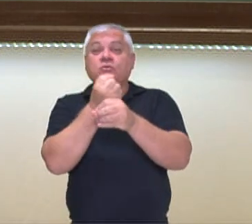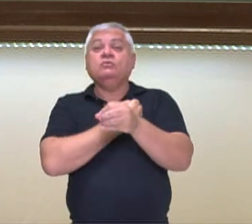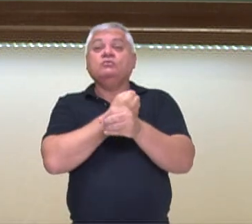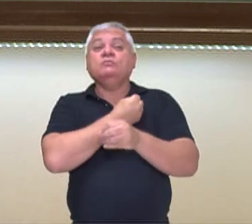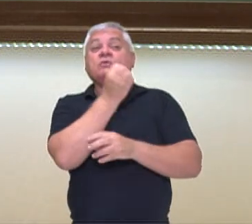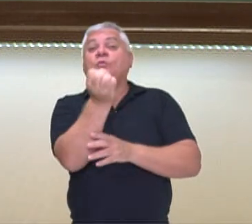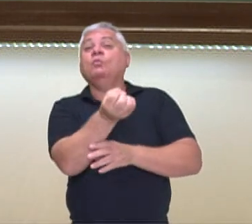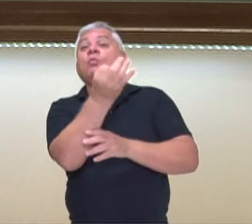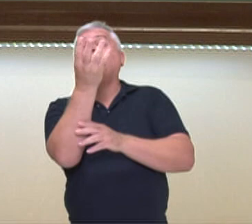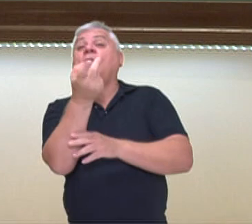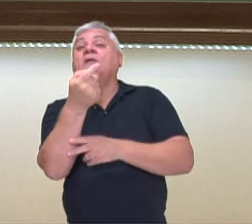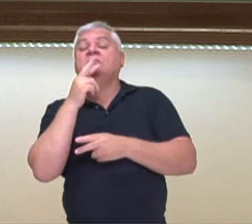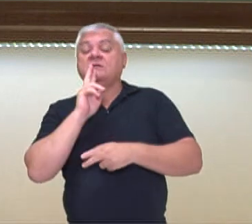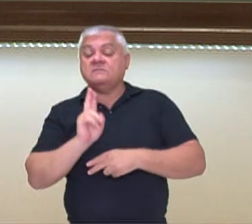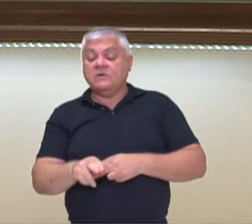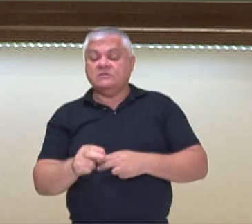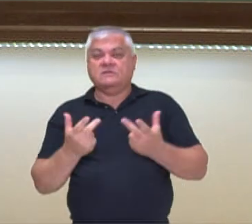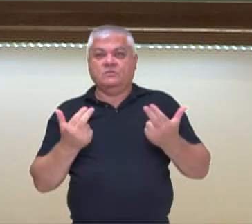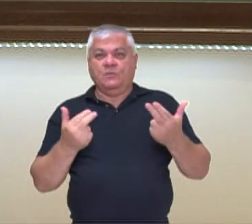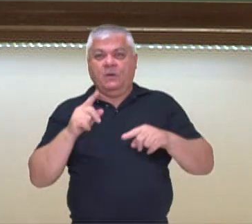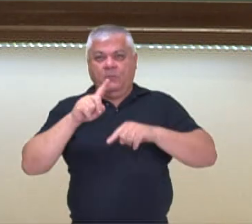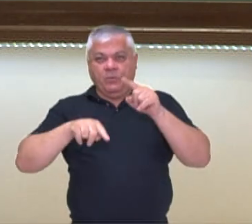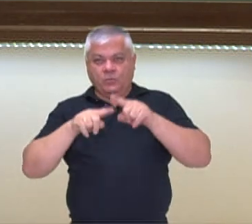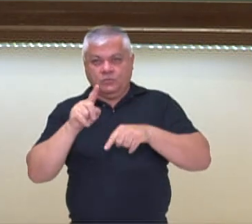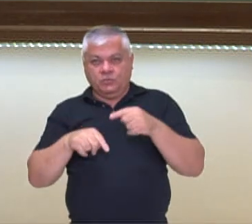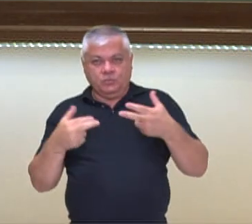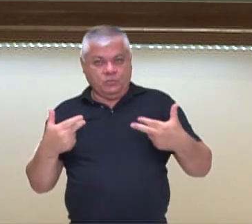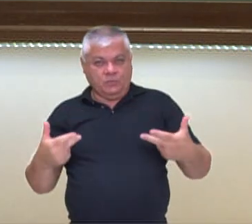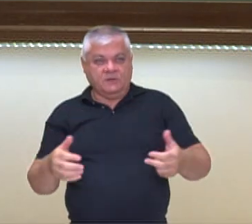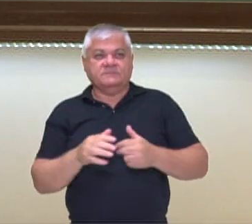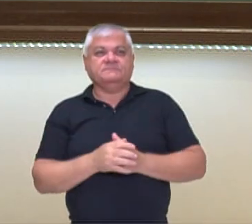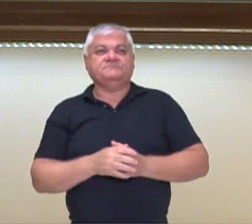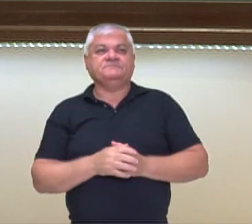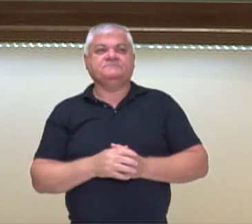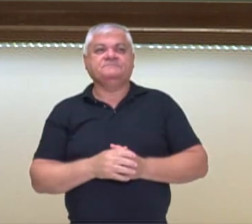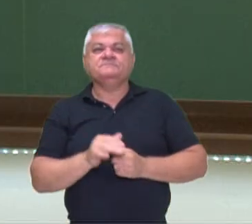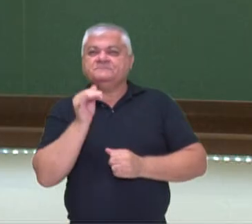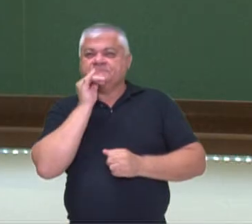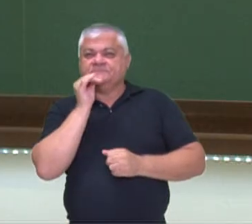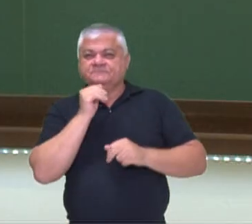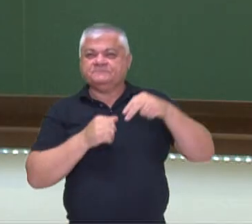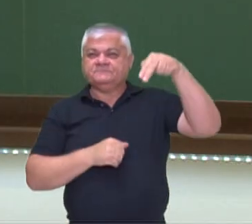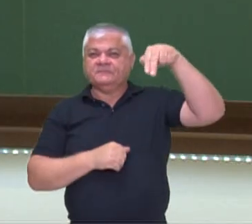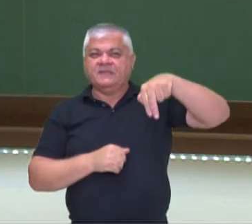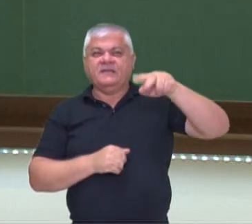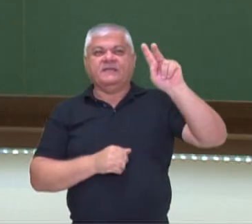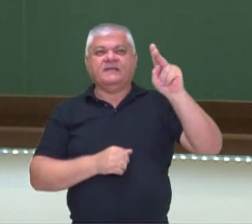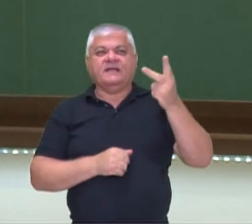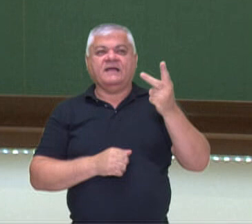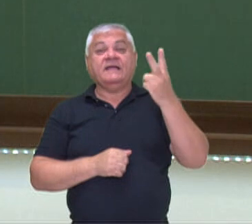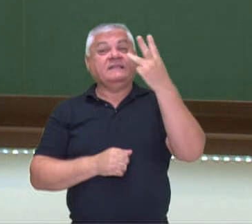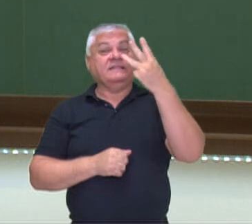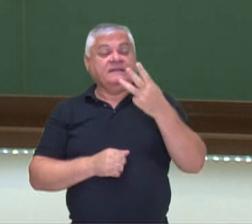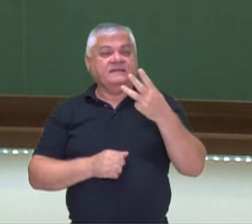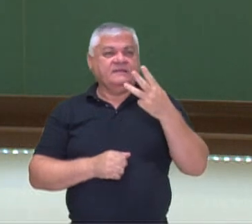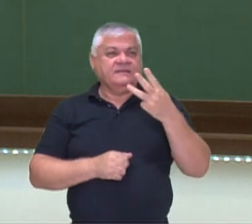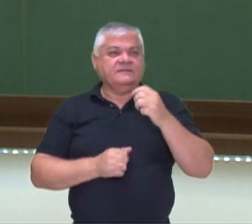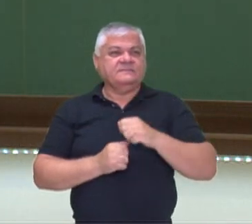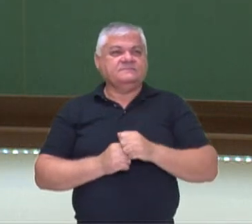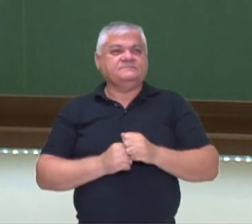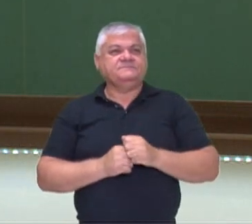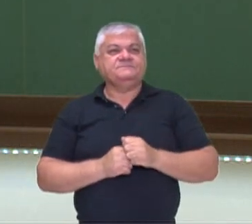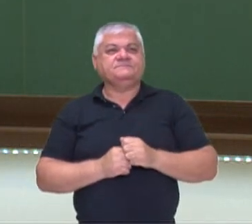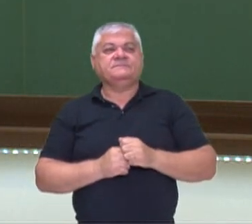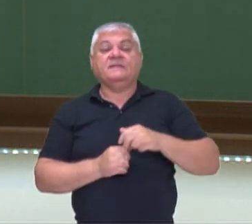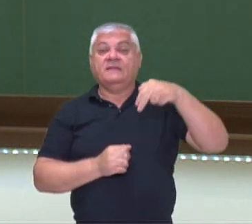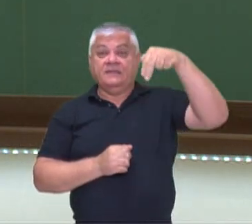nos ensinou isso, tá bem? Vamos dar uma olhadinha, então. Quando a gente observa essa equação aqui, ó, então vamos dar uma olhadinha. Olha